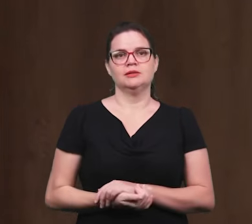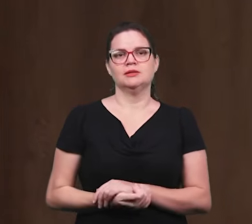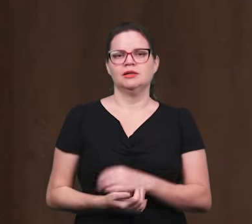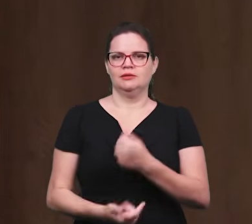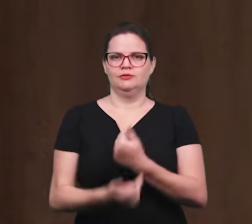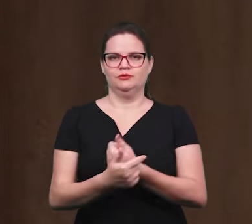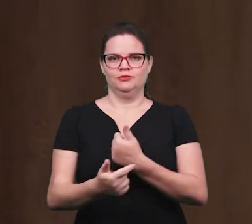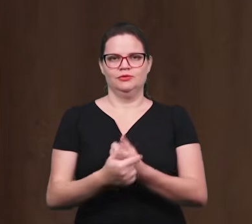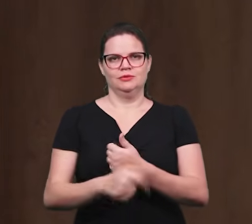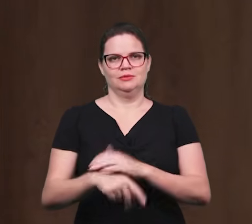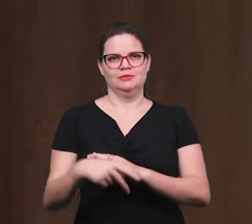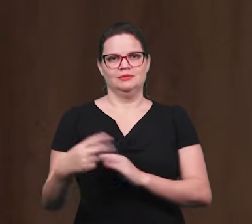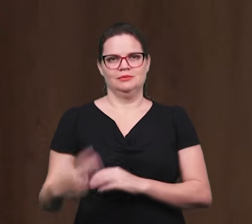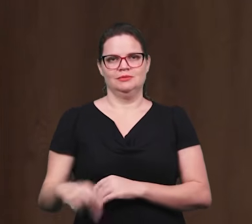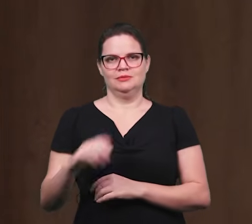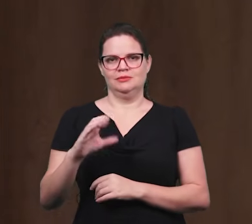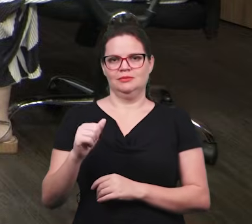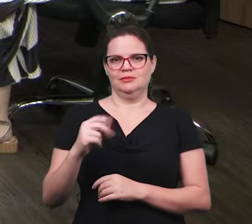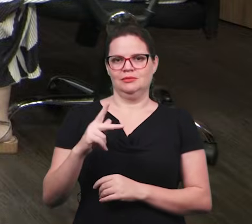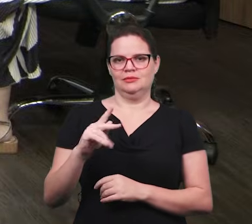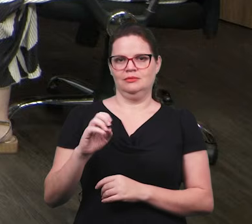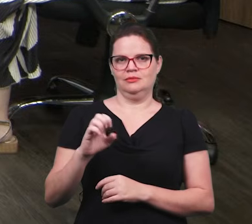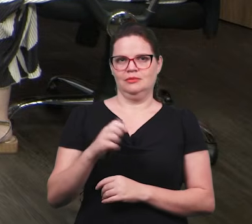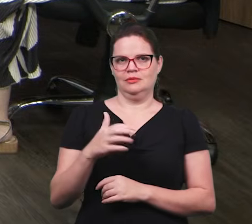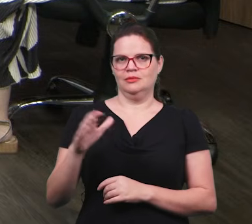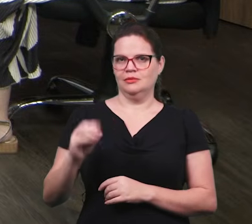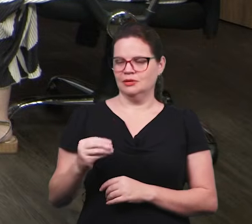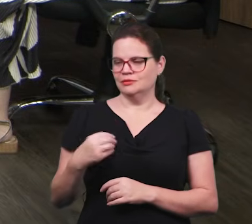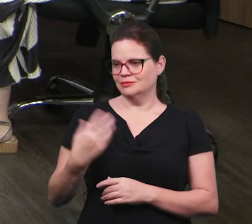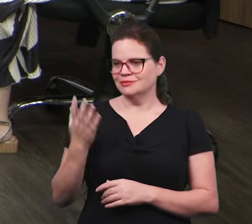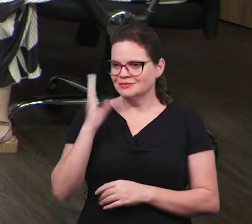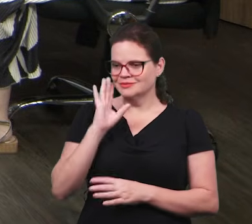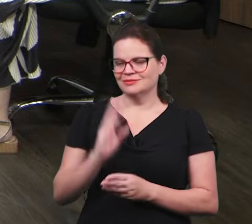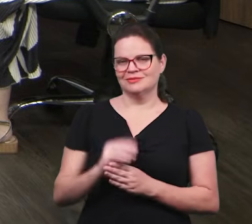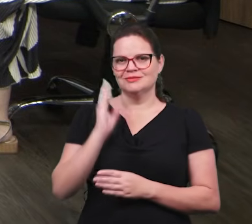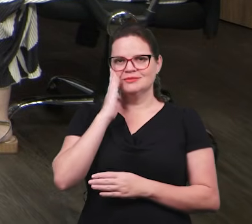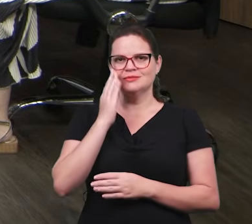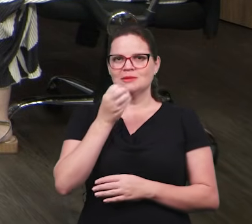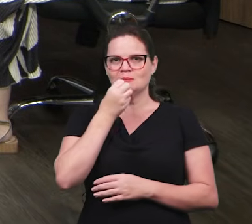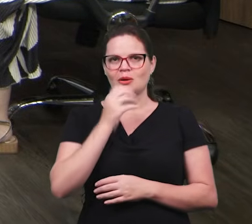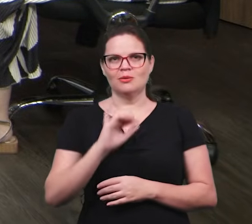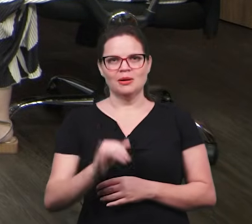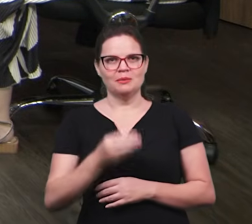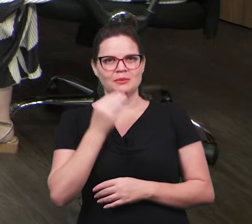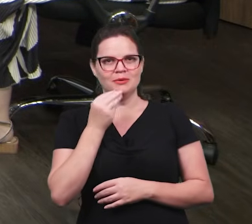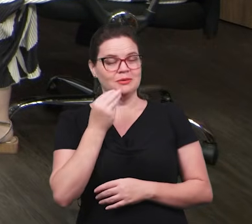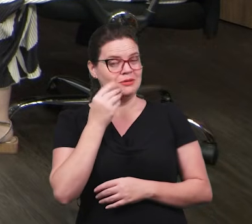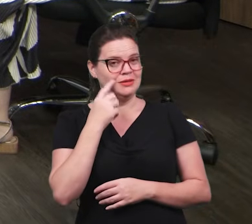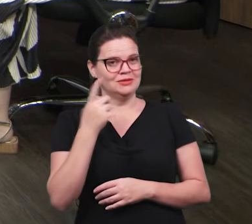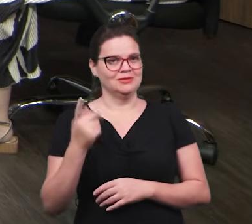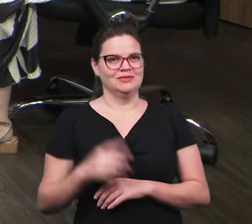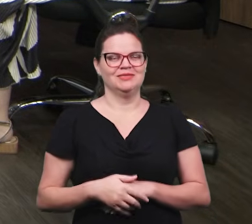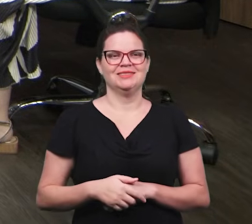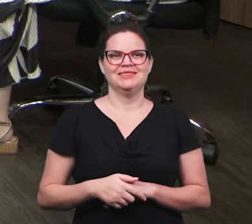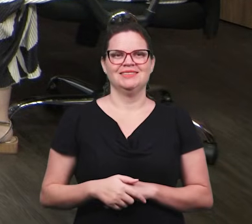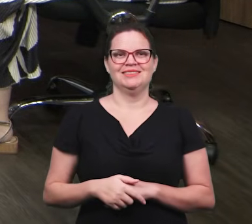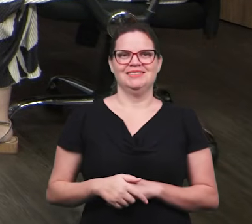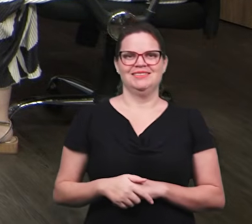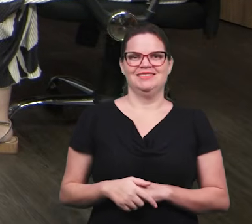dos capelães. Aí, Samuel, é um bom, né? Uma boa oportunidade. Capelão da obra.